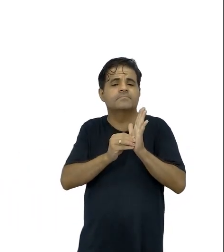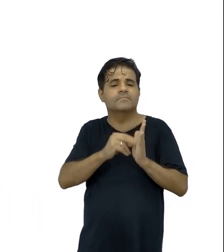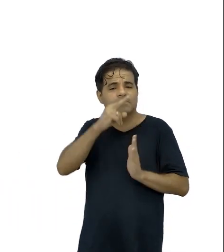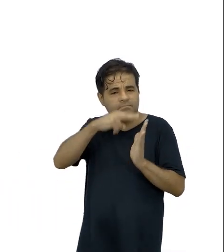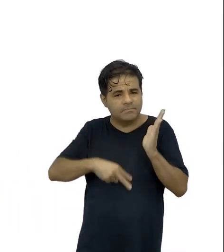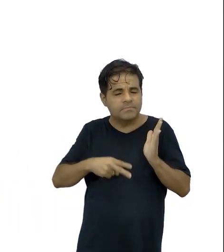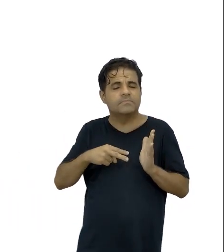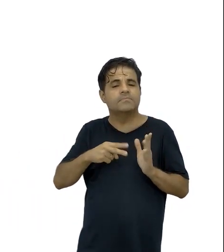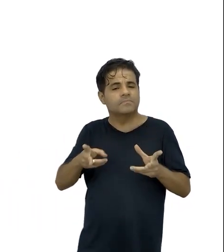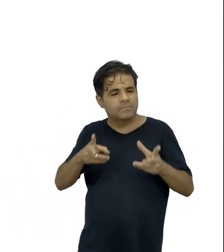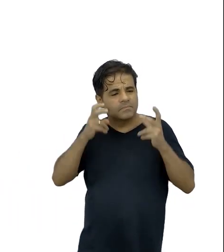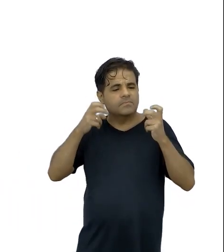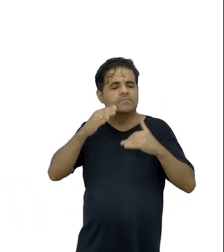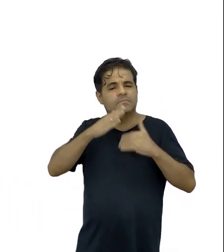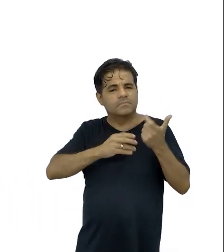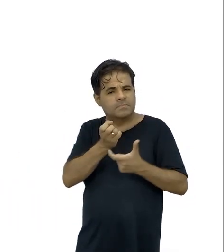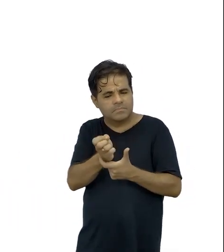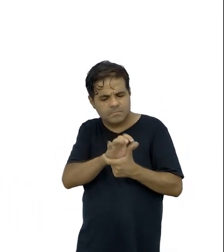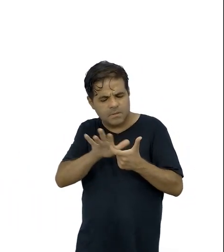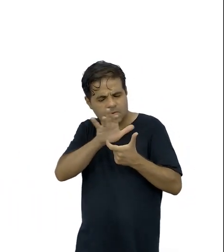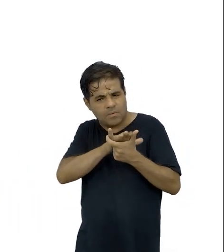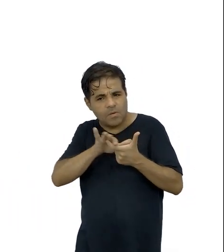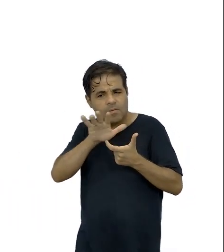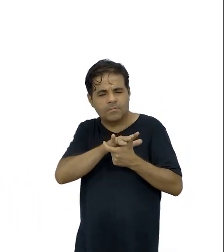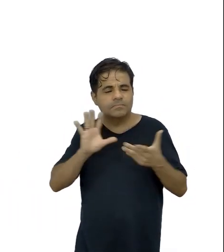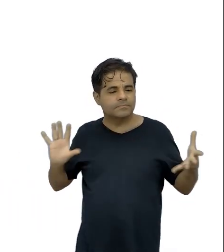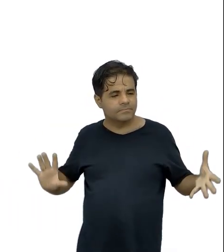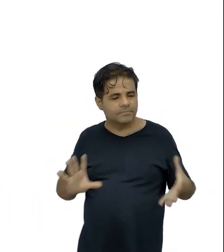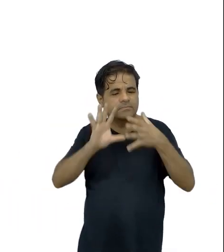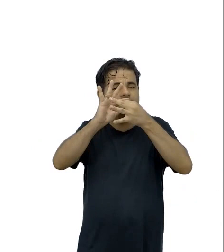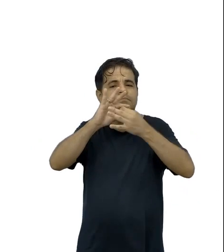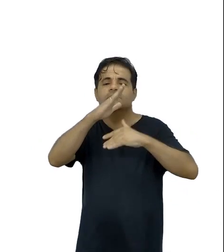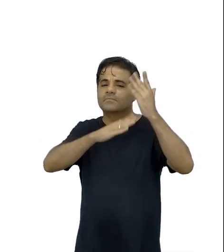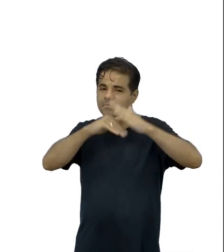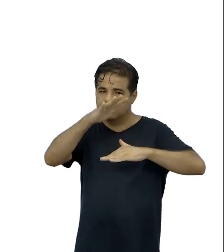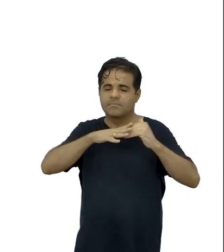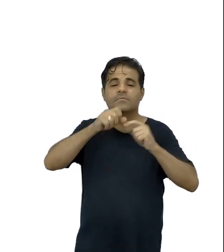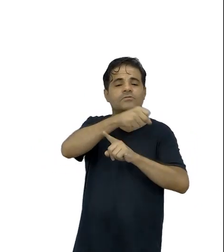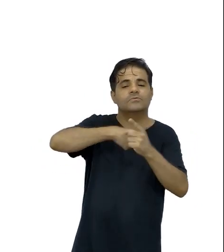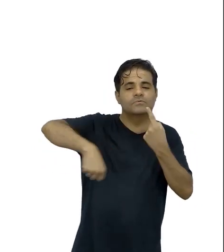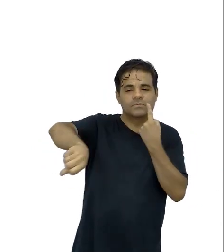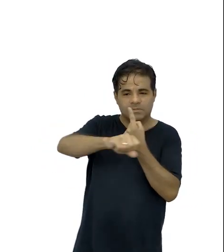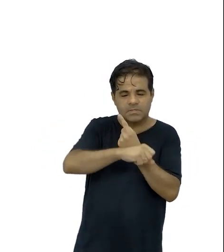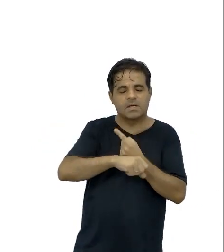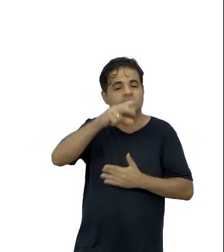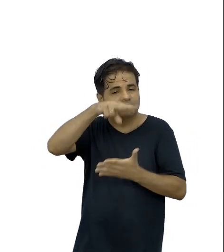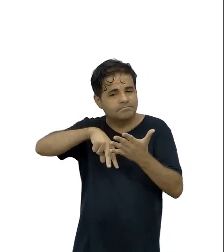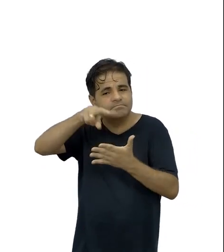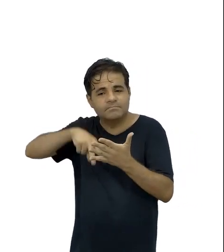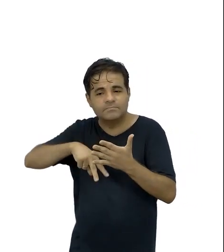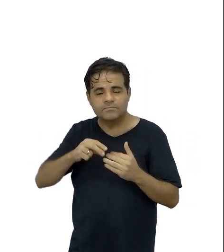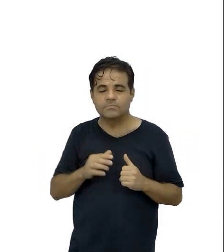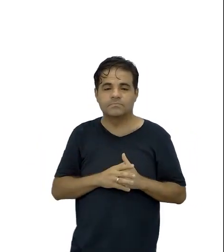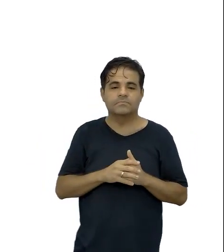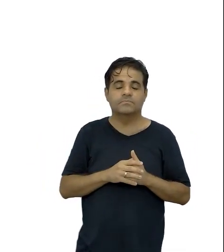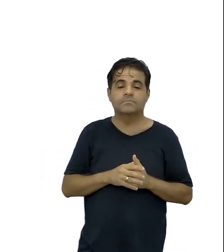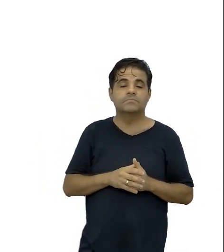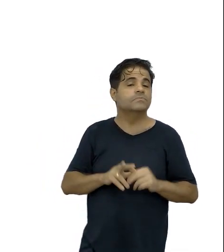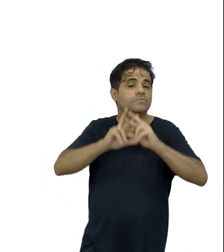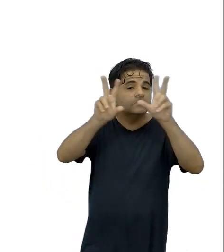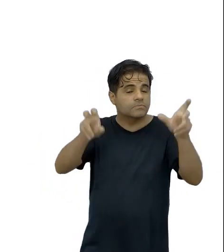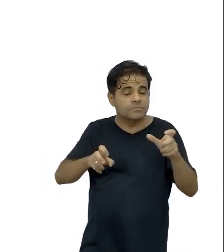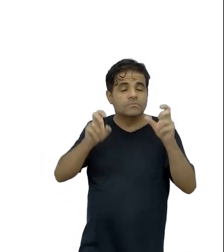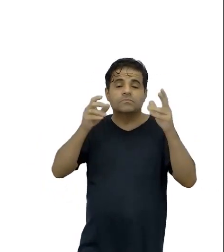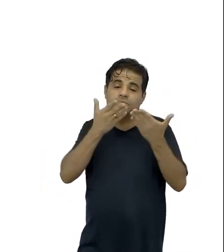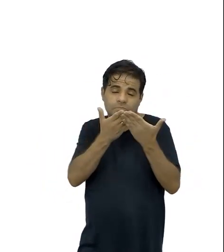a concepção do letramento, ela está vinculada às práticas sociais da leitura, situando os